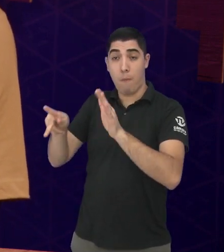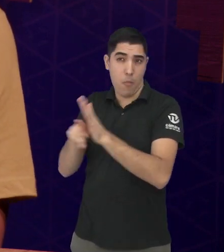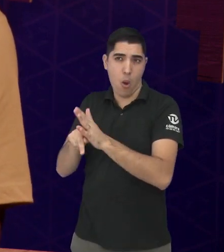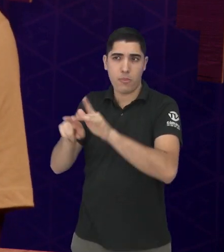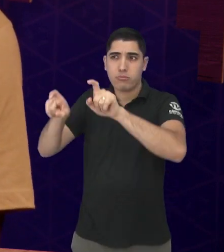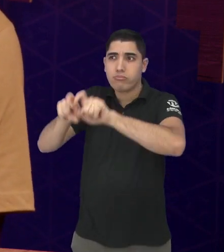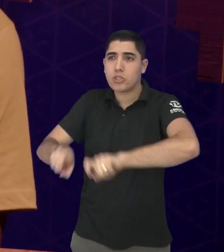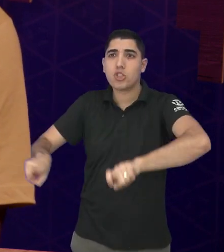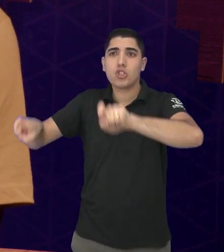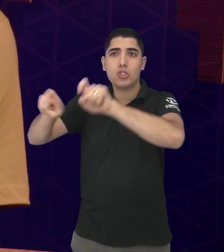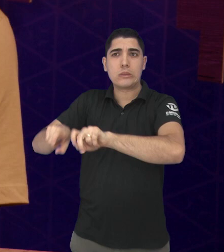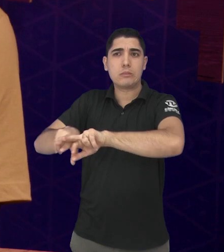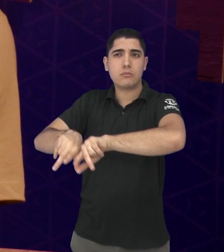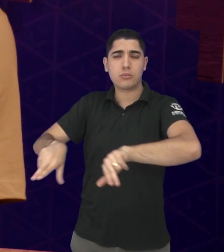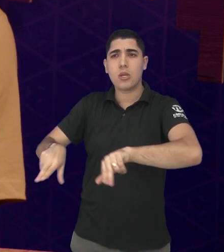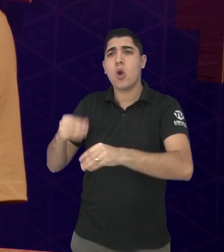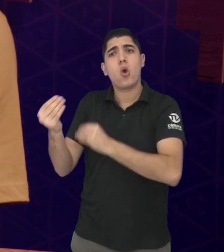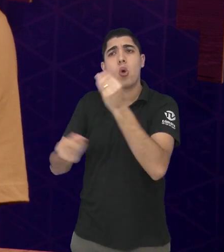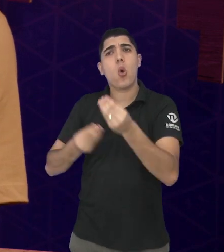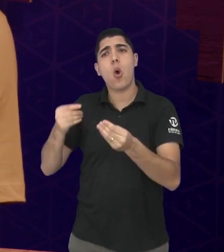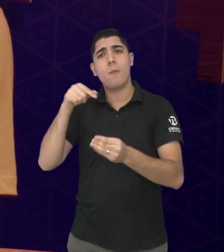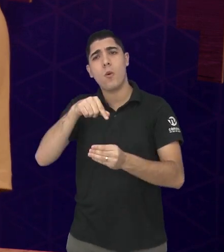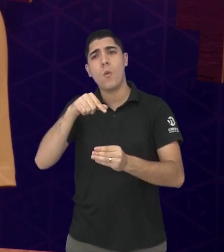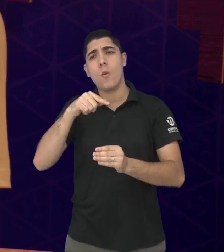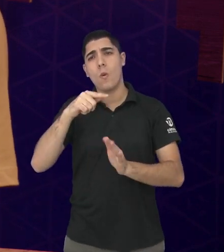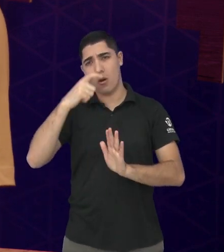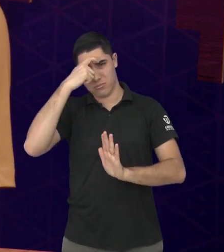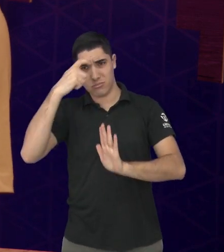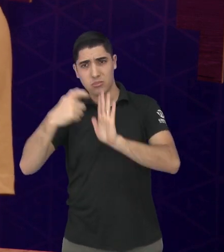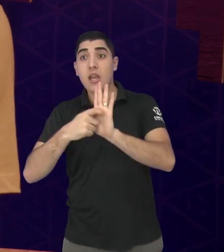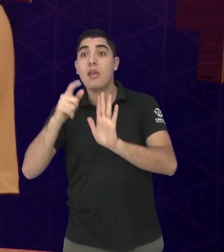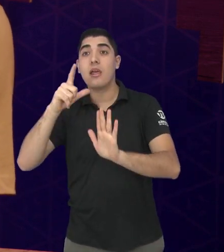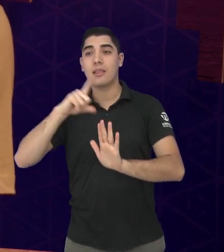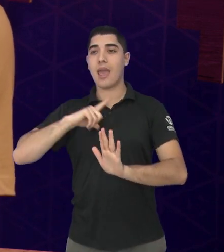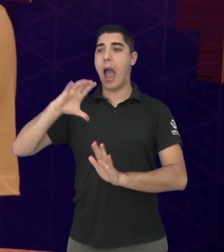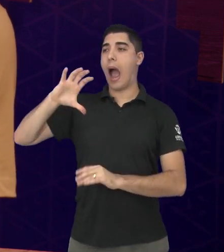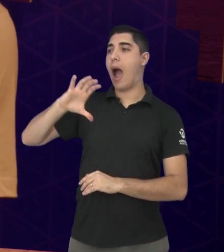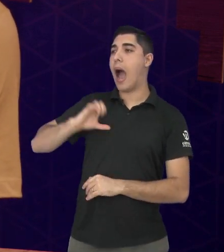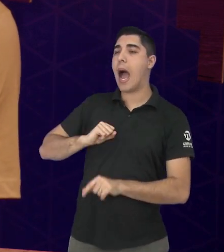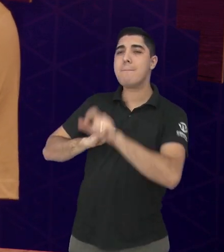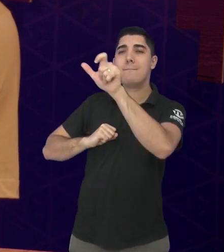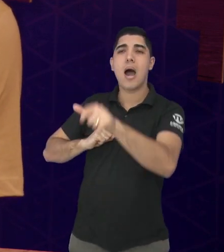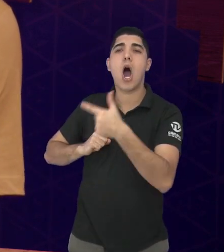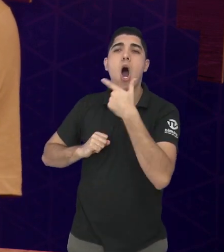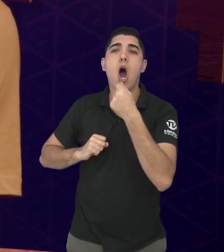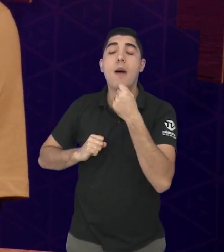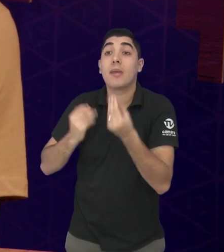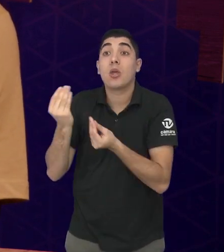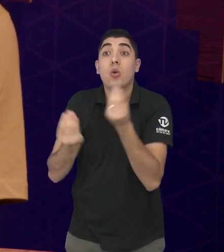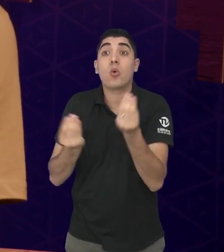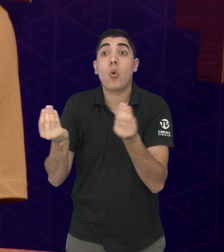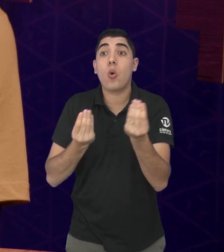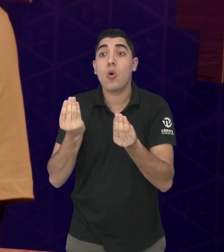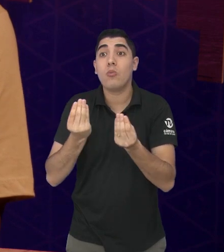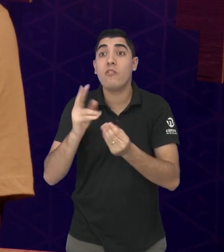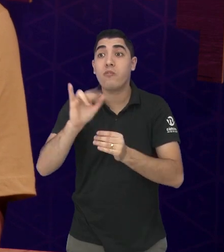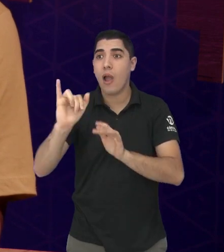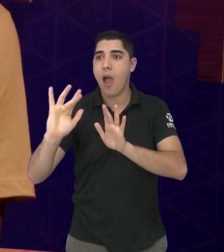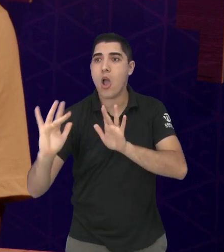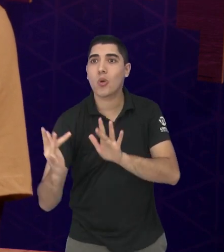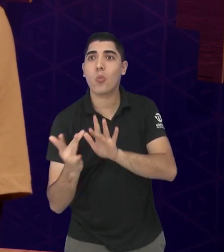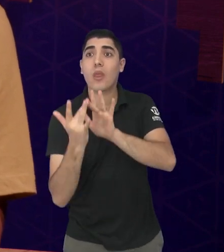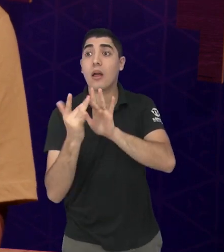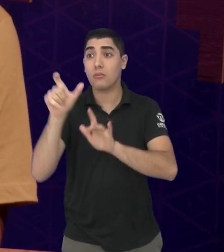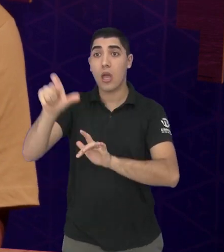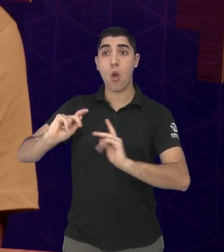ela se apaixona por um cara e como que ela vai tocar ele e tal, e como que eles vão se relacionar, entendeu?